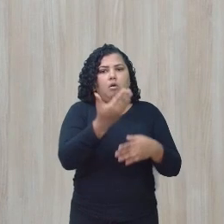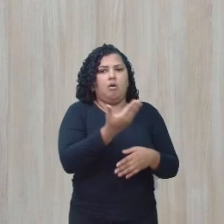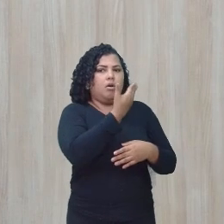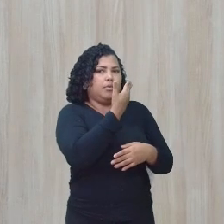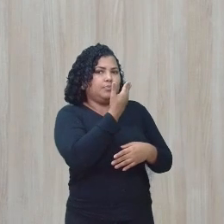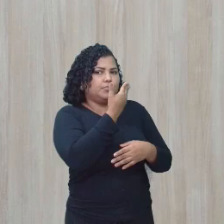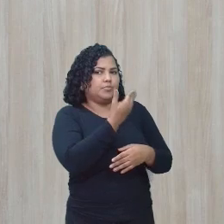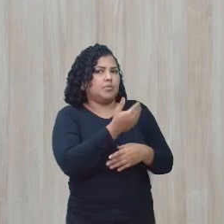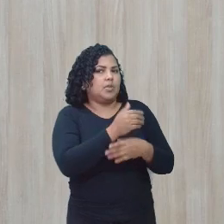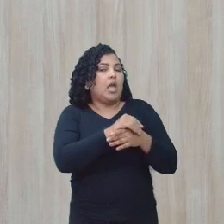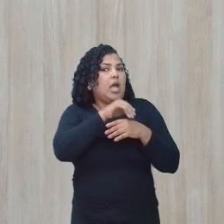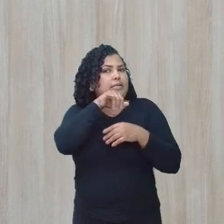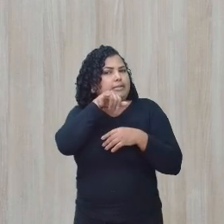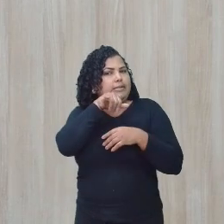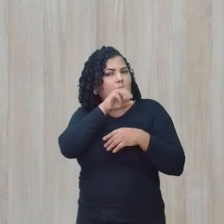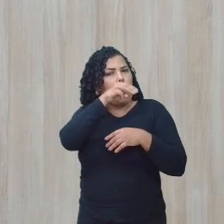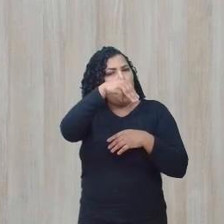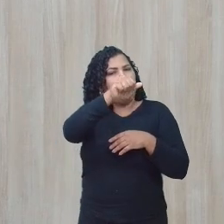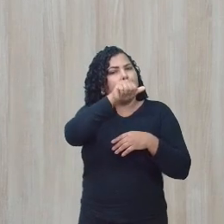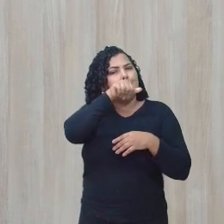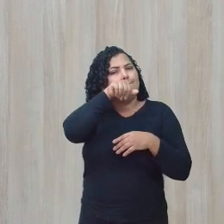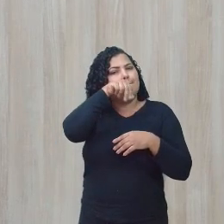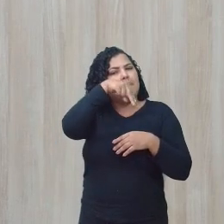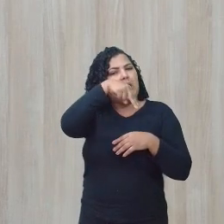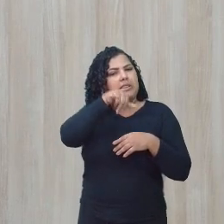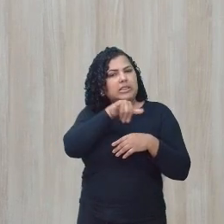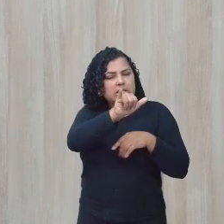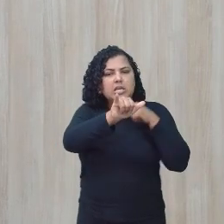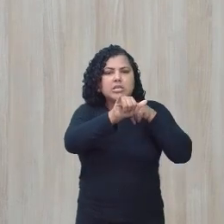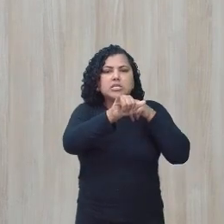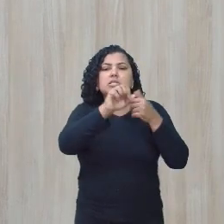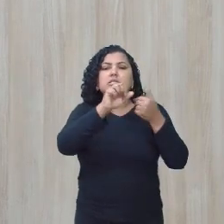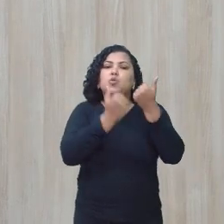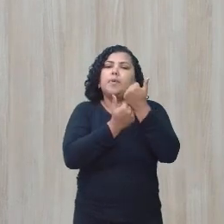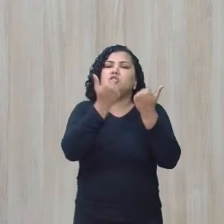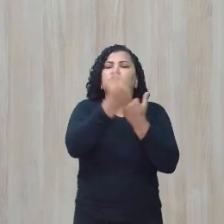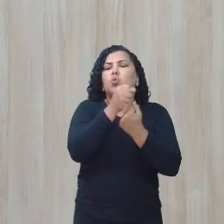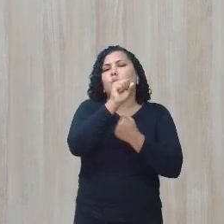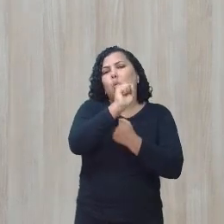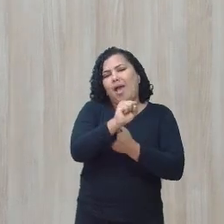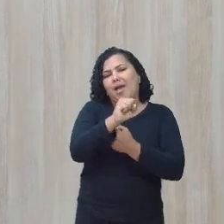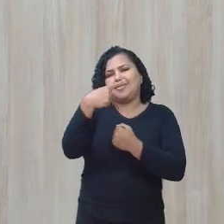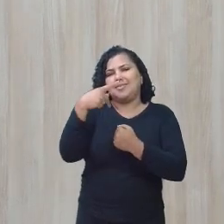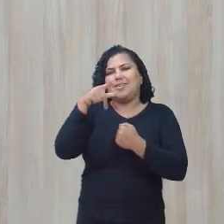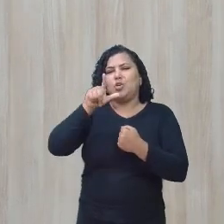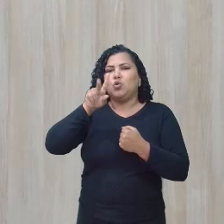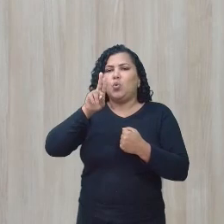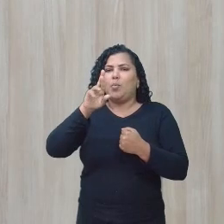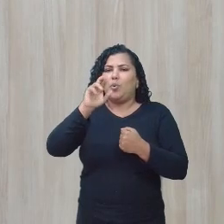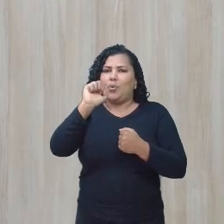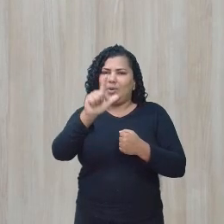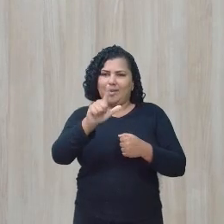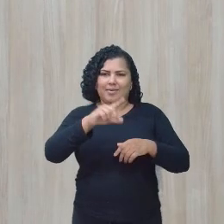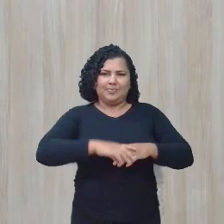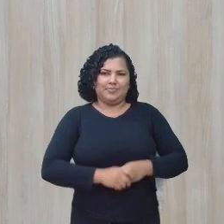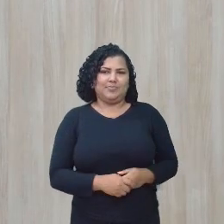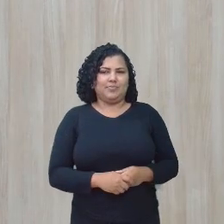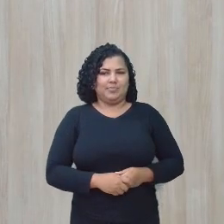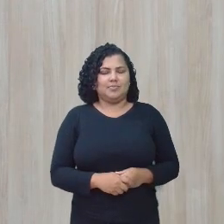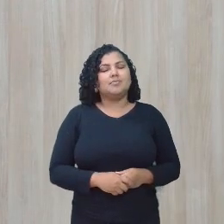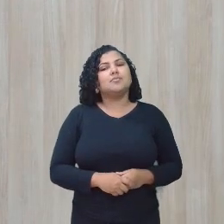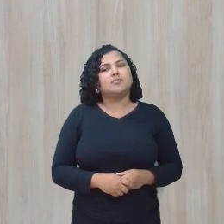vendo? Essa é a dica. Rolou o S, vamos usar o Y. Então, essa fica a dica na tarefinha de vocês com o professor.